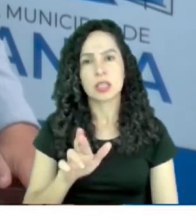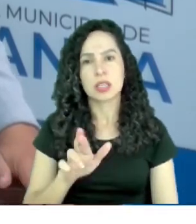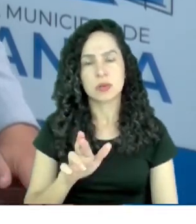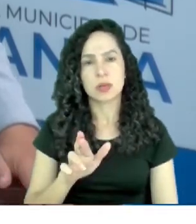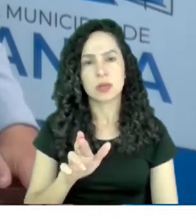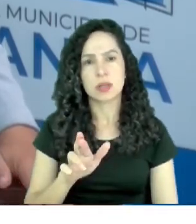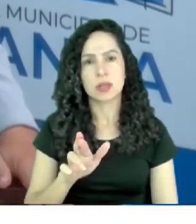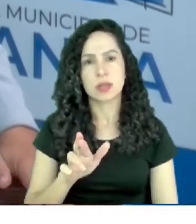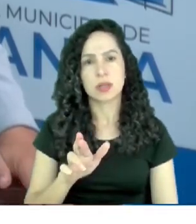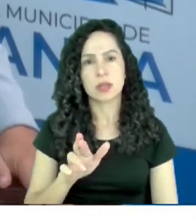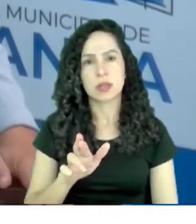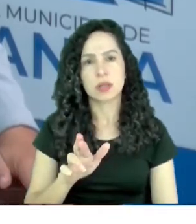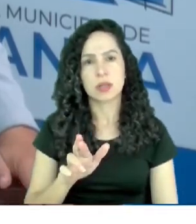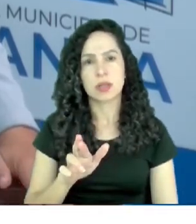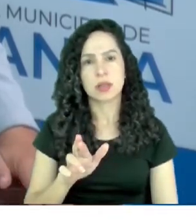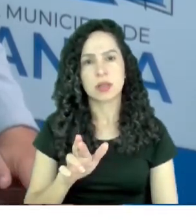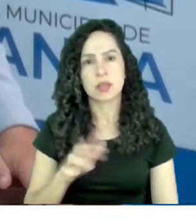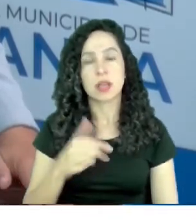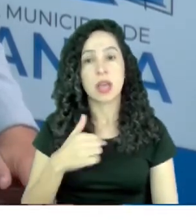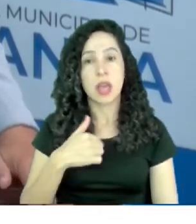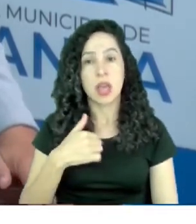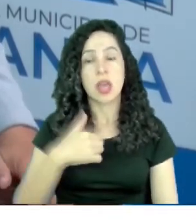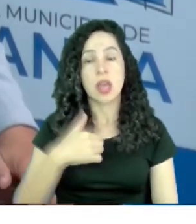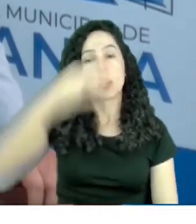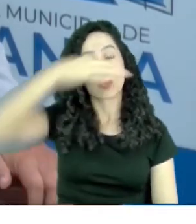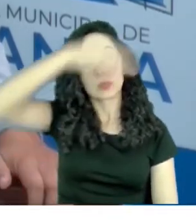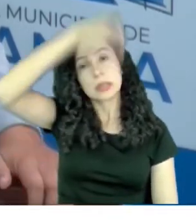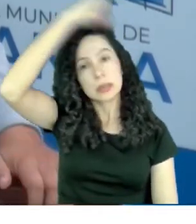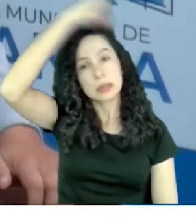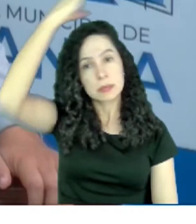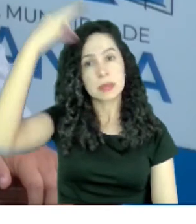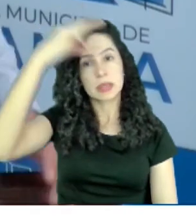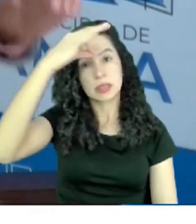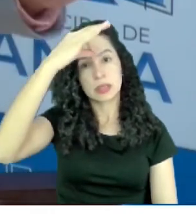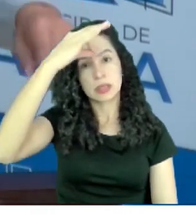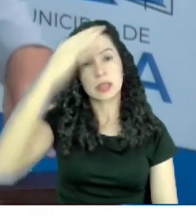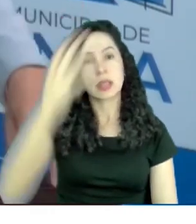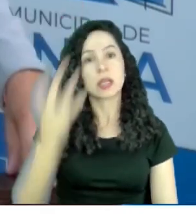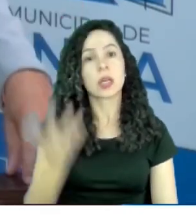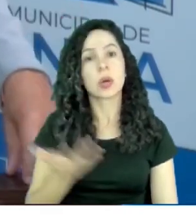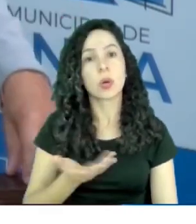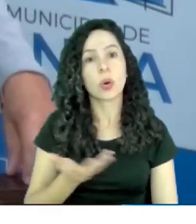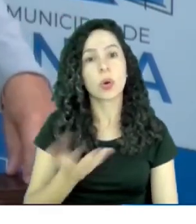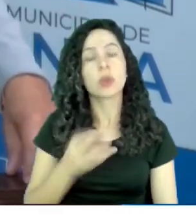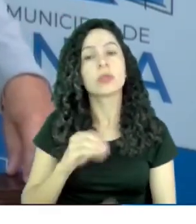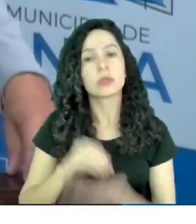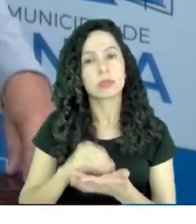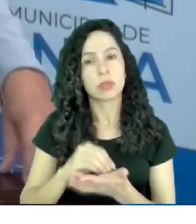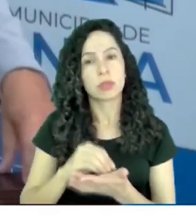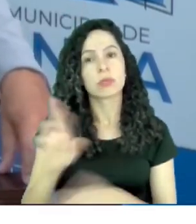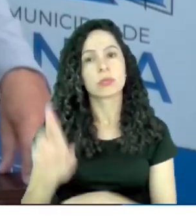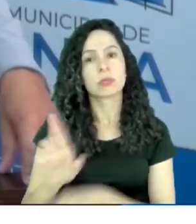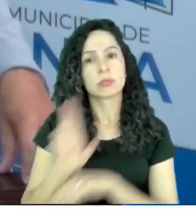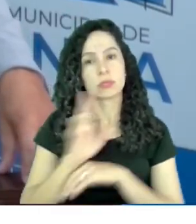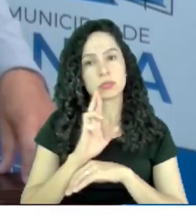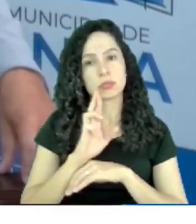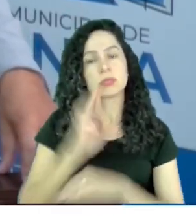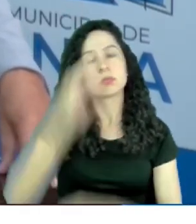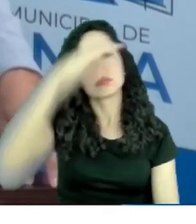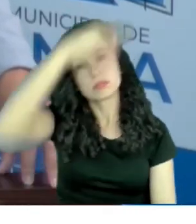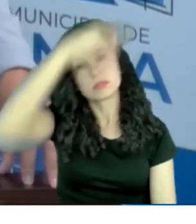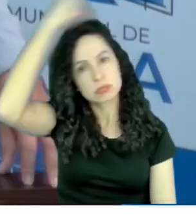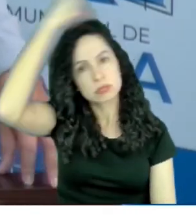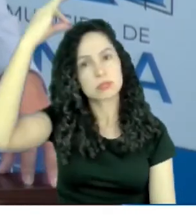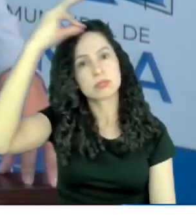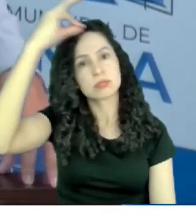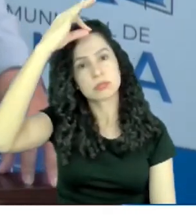Eu sou da doutrina espírita e hoje faltou um representante da doutrina espírita,